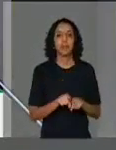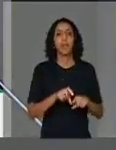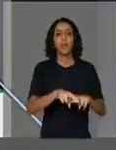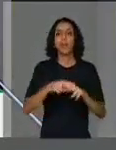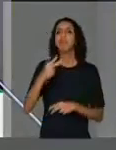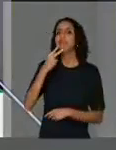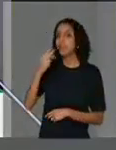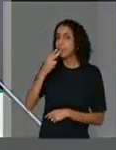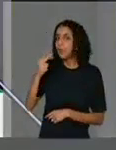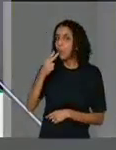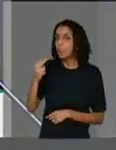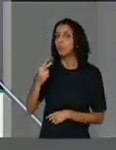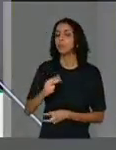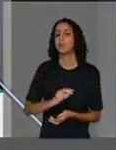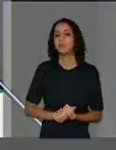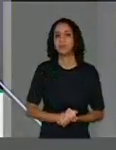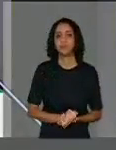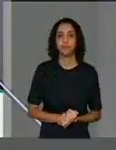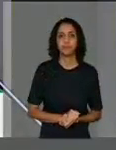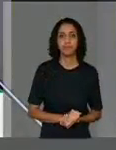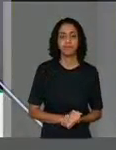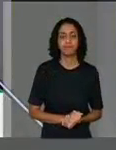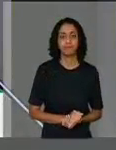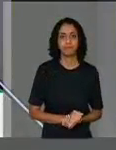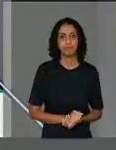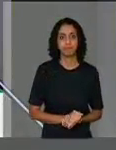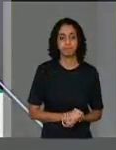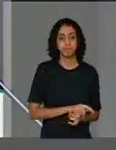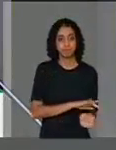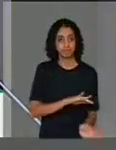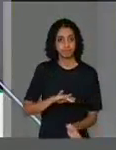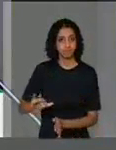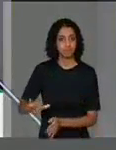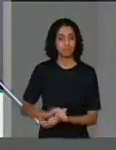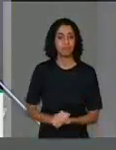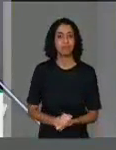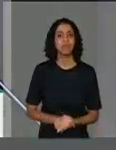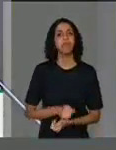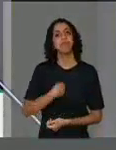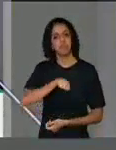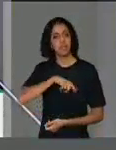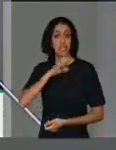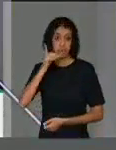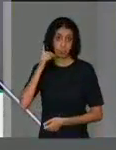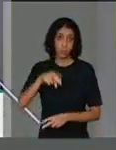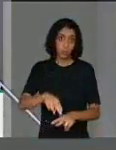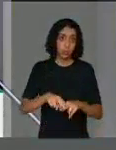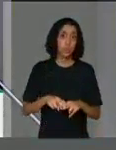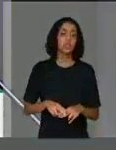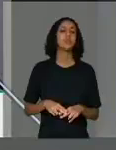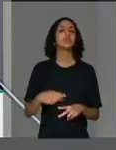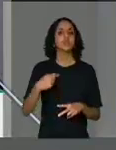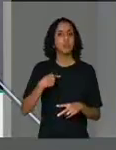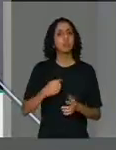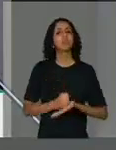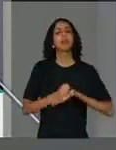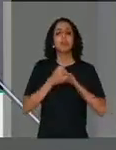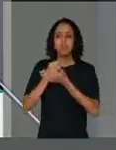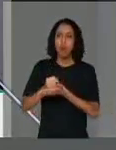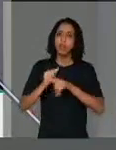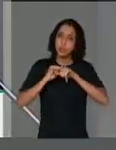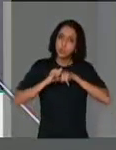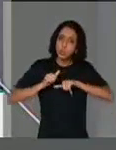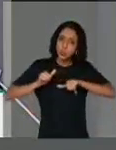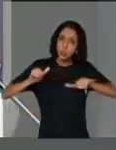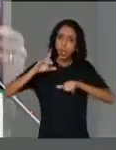pelo tabagismo. Como parlamentar, me somo aos esforços de divulgação da campanha do Dia